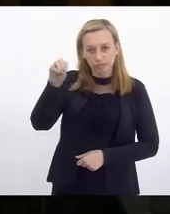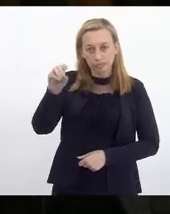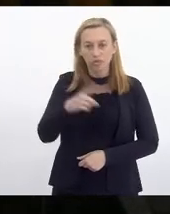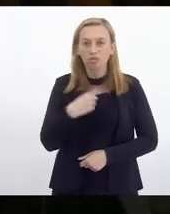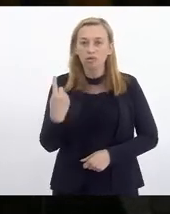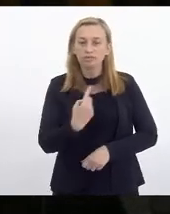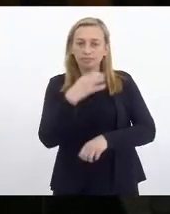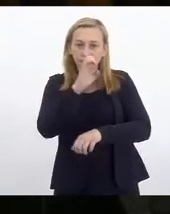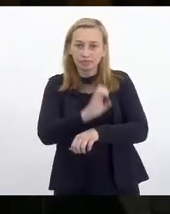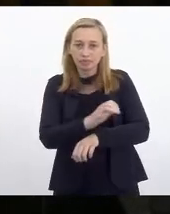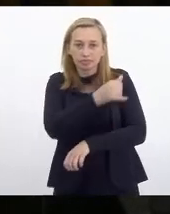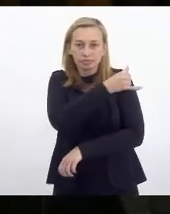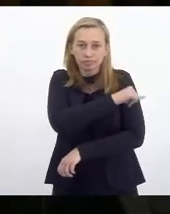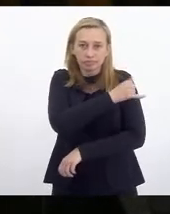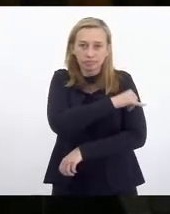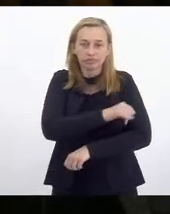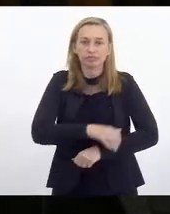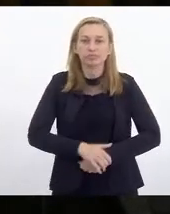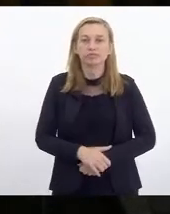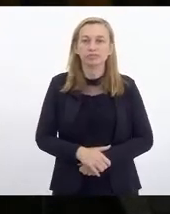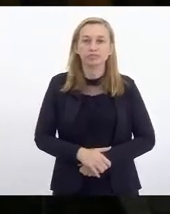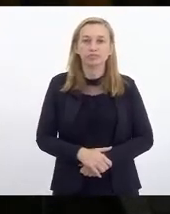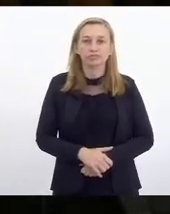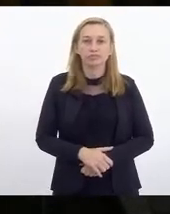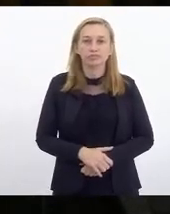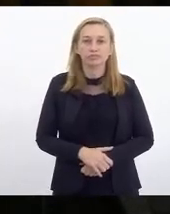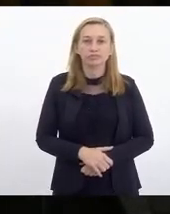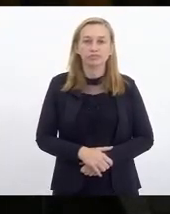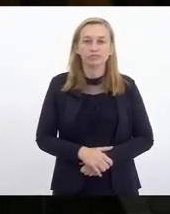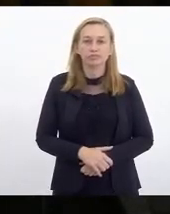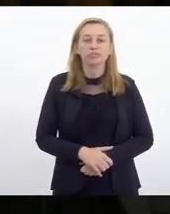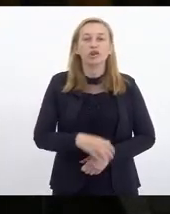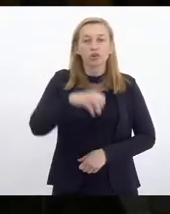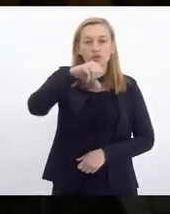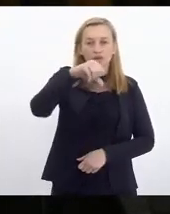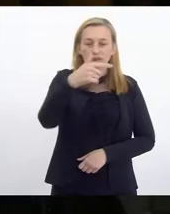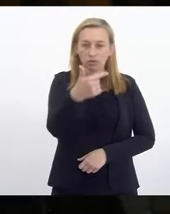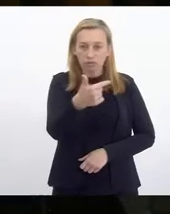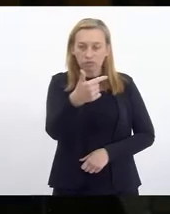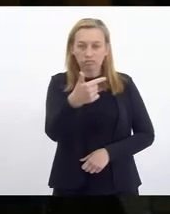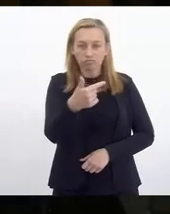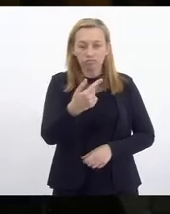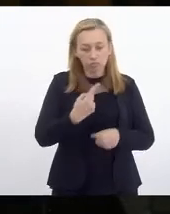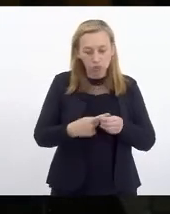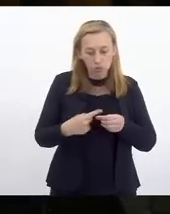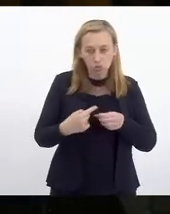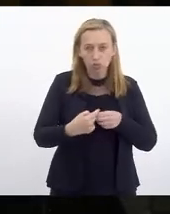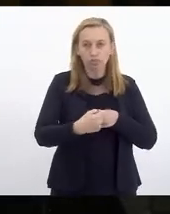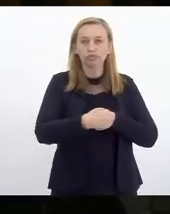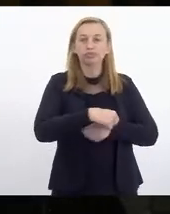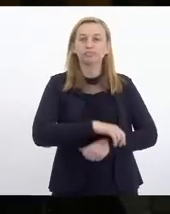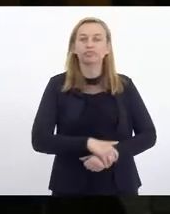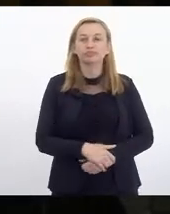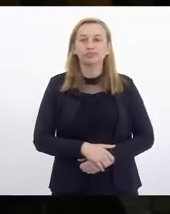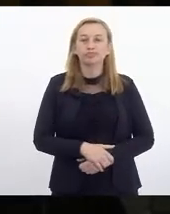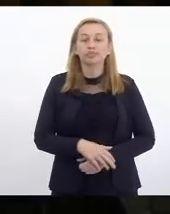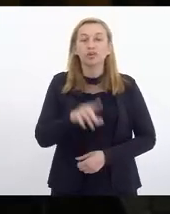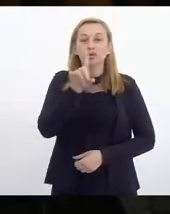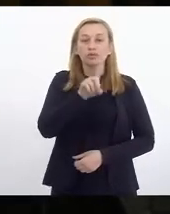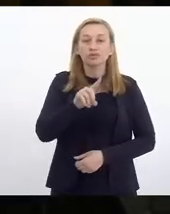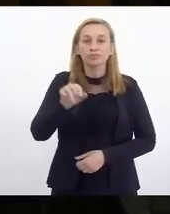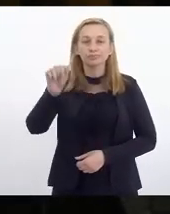nosso Estado do Rio de Janeiro, e dos 92 municípios, pelo Dia